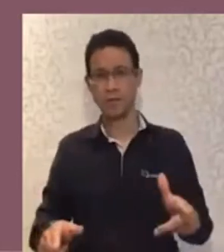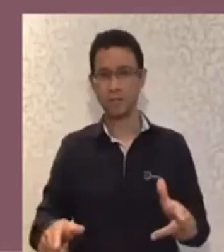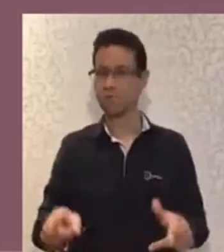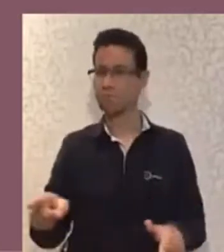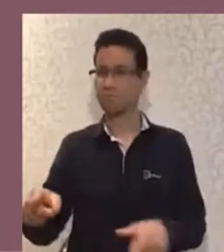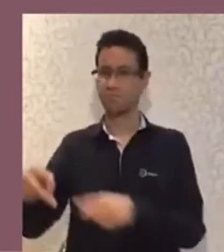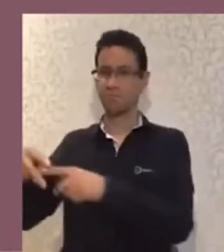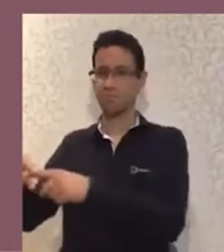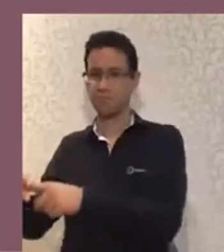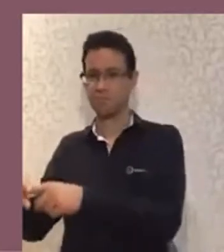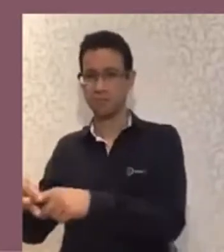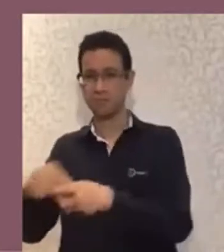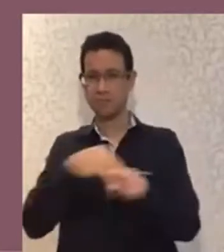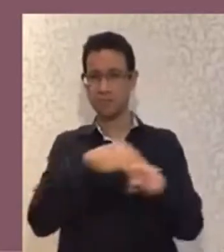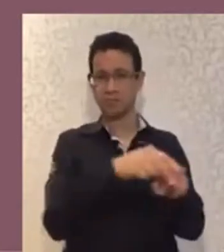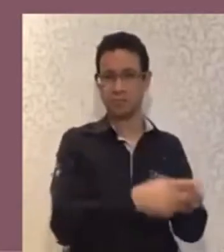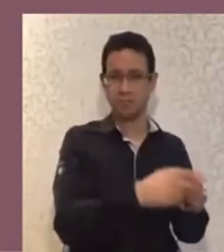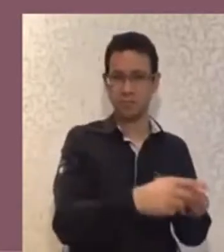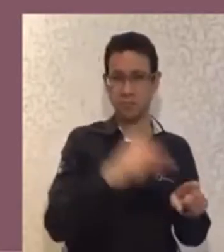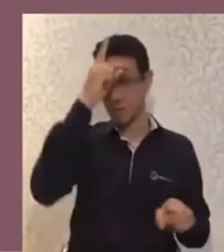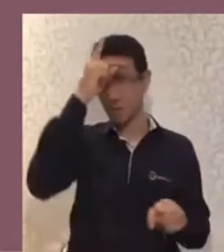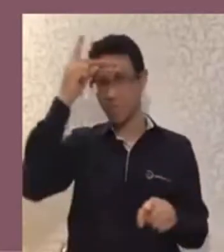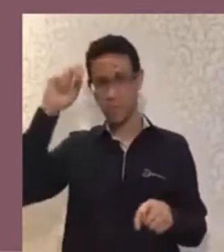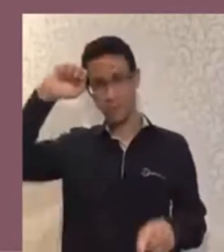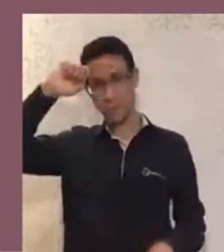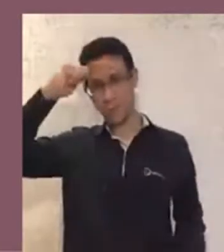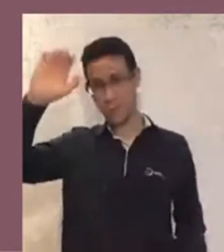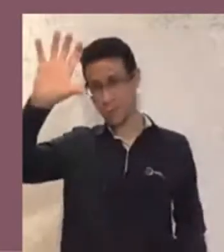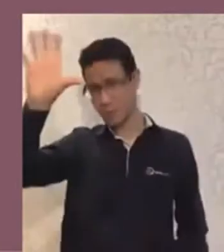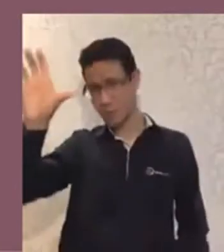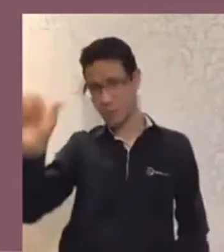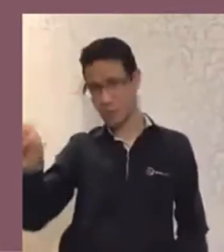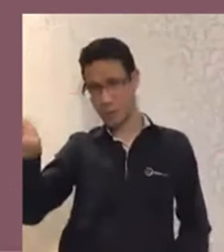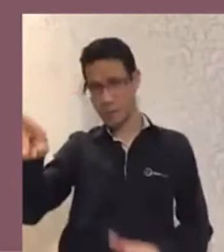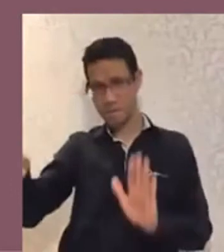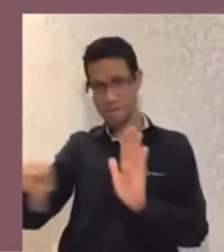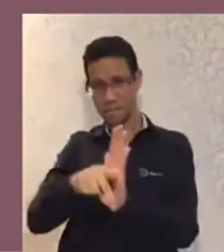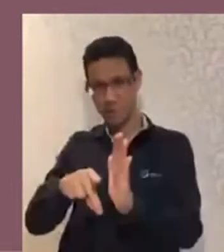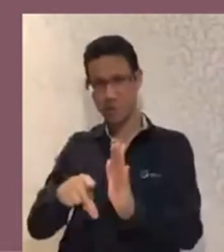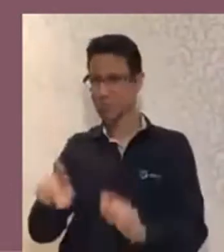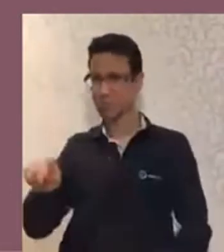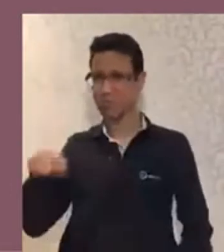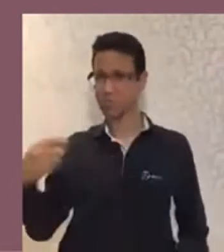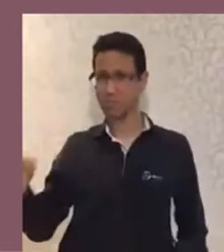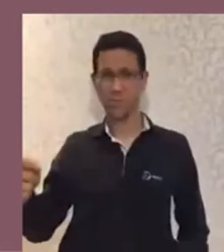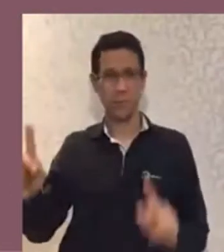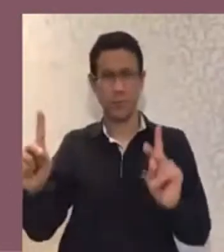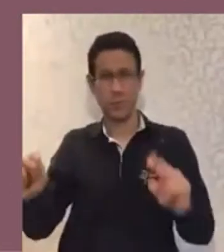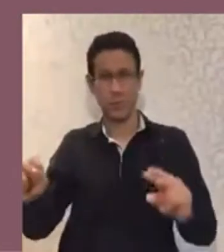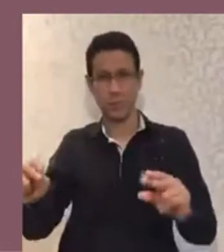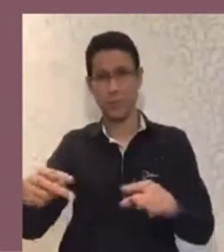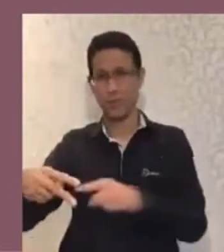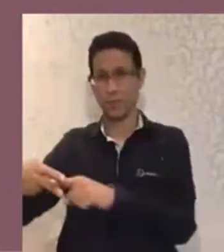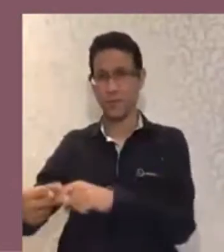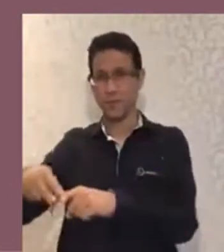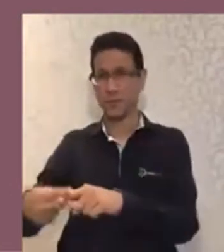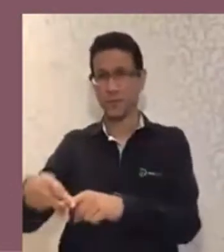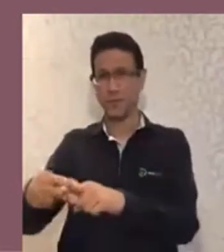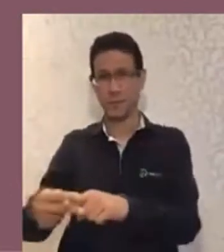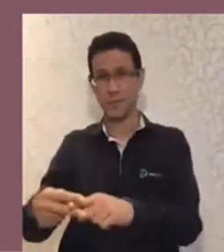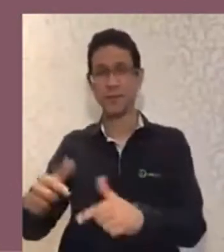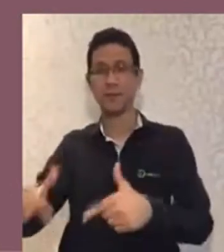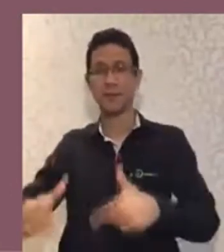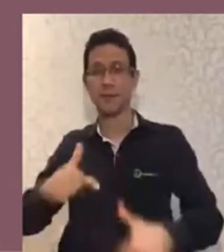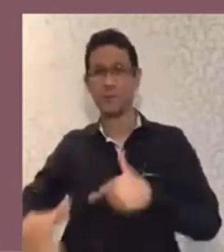africana escravizado, que deveriam produzir e trabalhar para